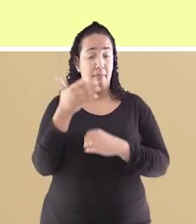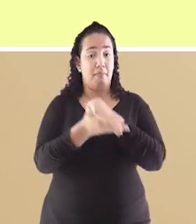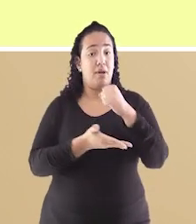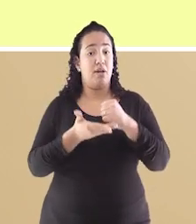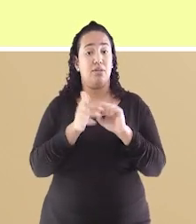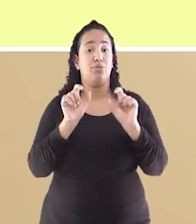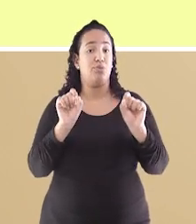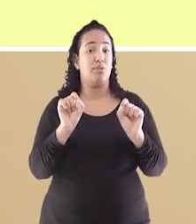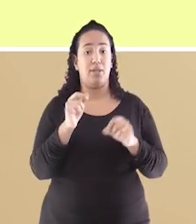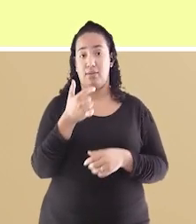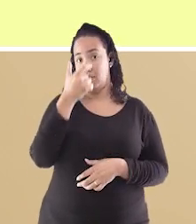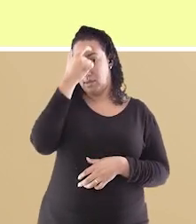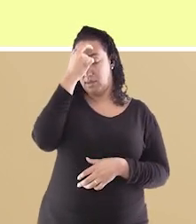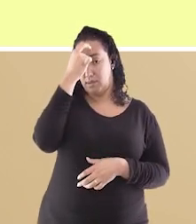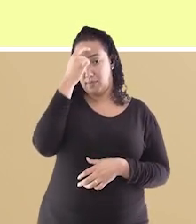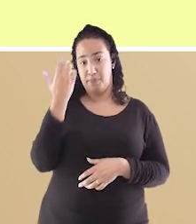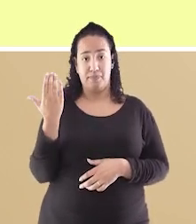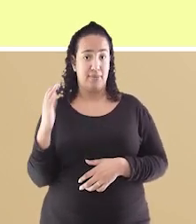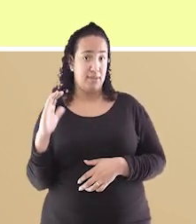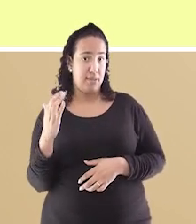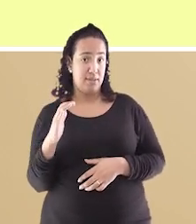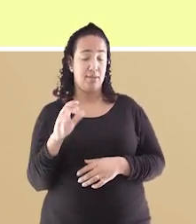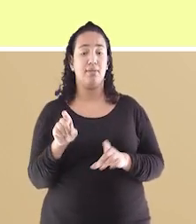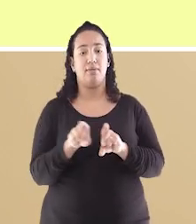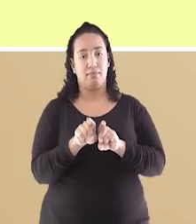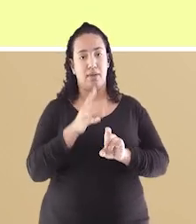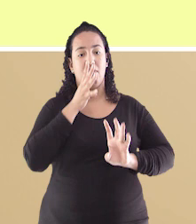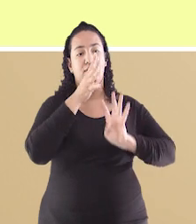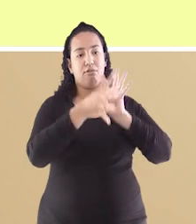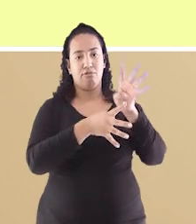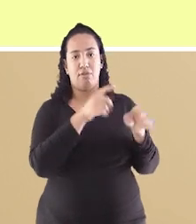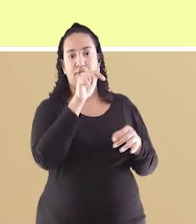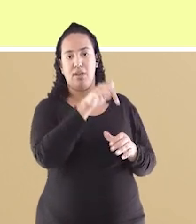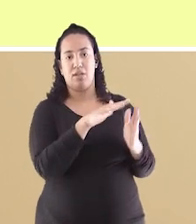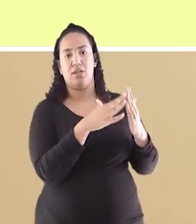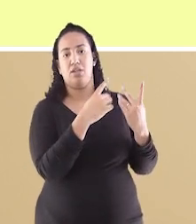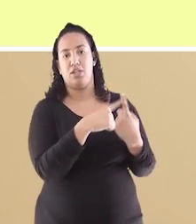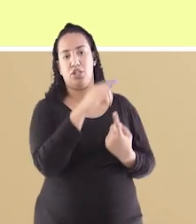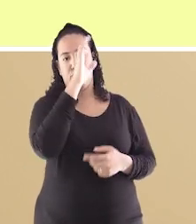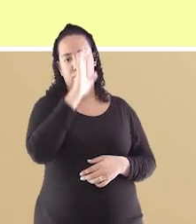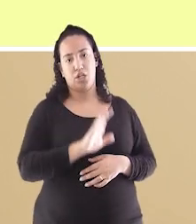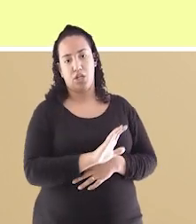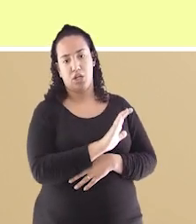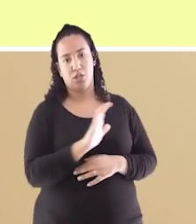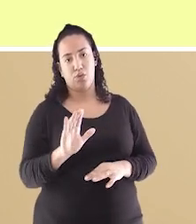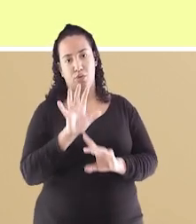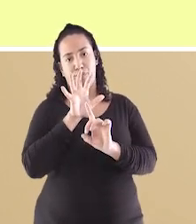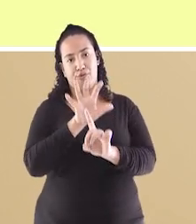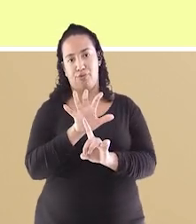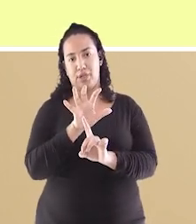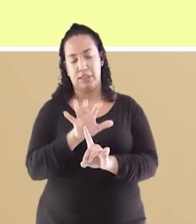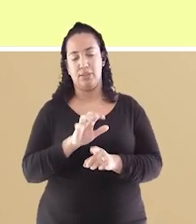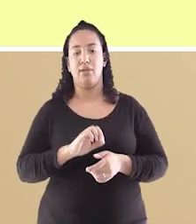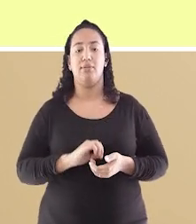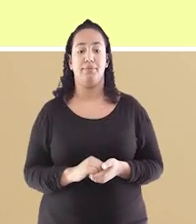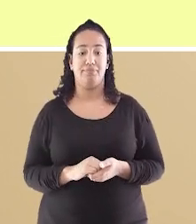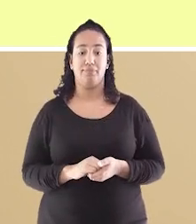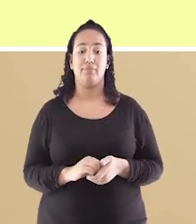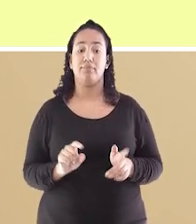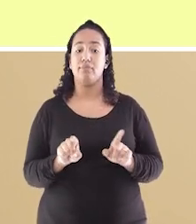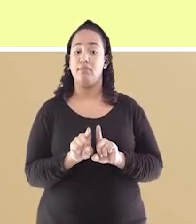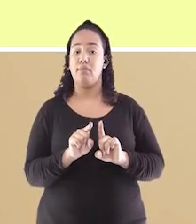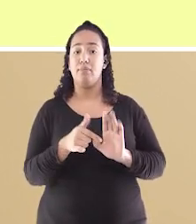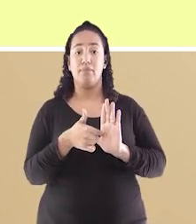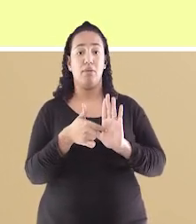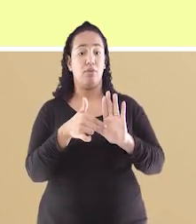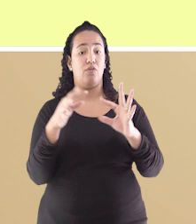ciência, e por isso criticava a forte intervenção que a Igreja Católica possuía nas decisões do Estado, e que refletiam na